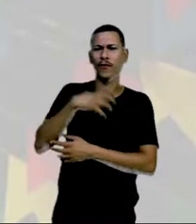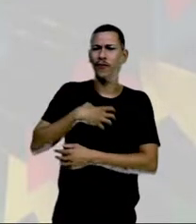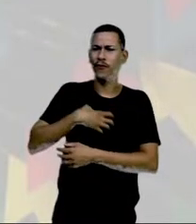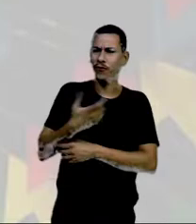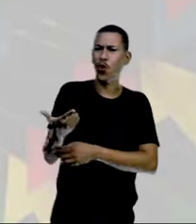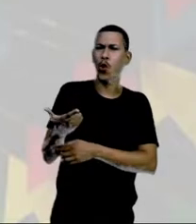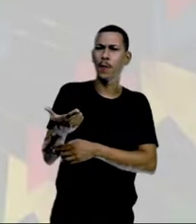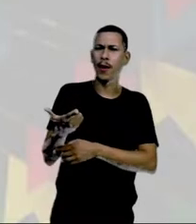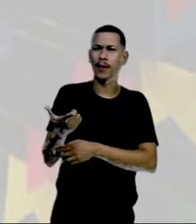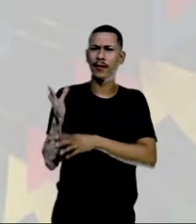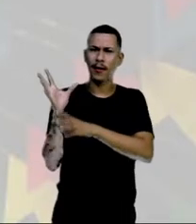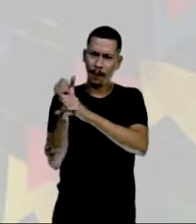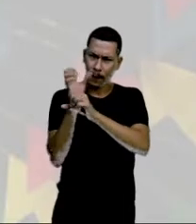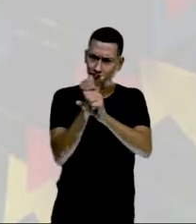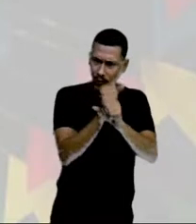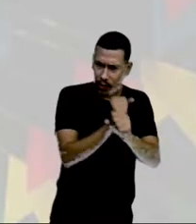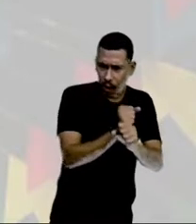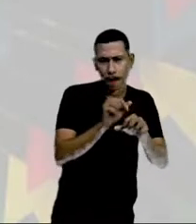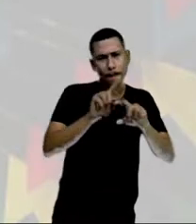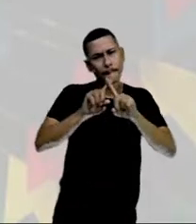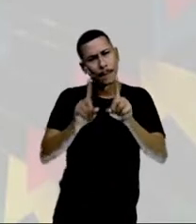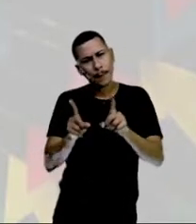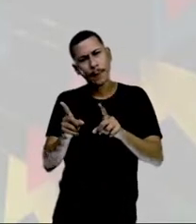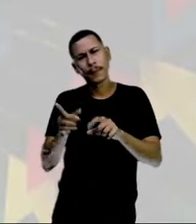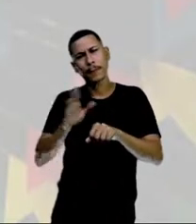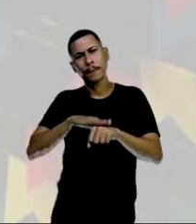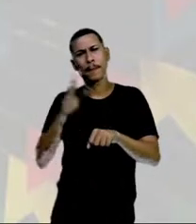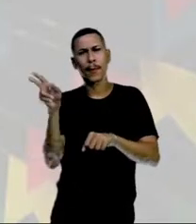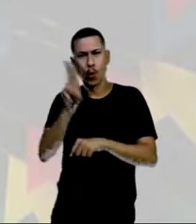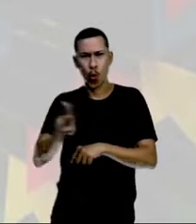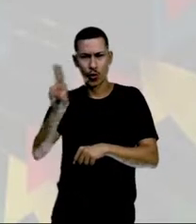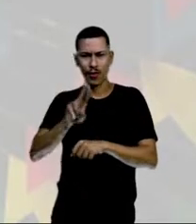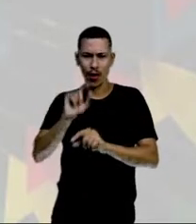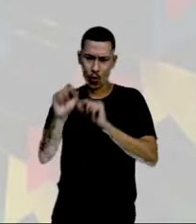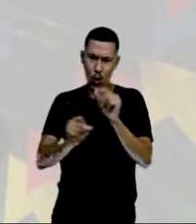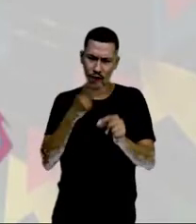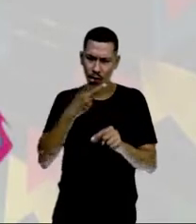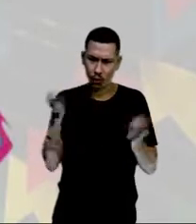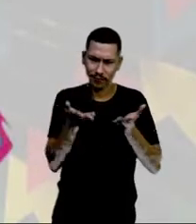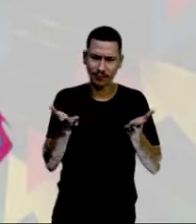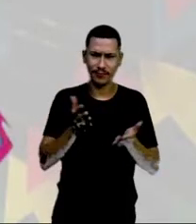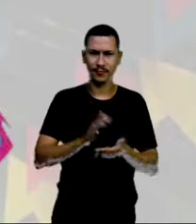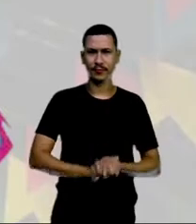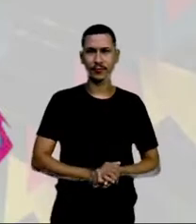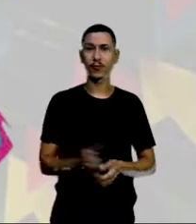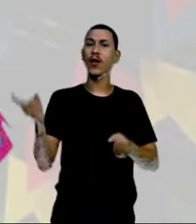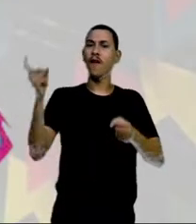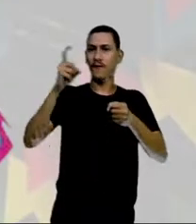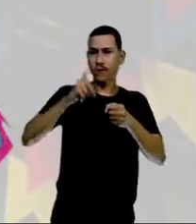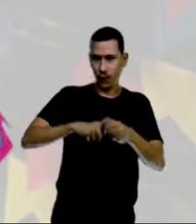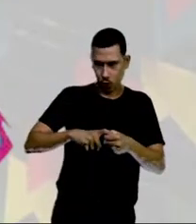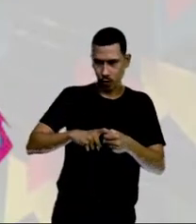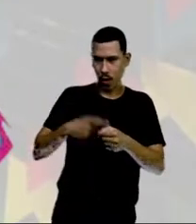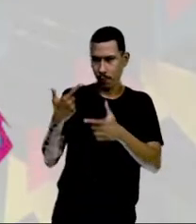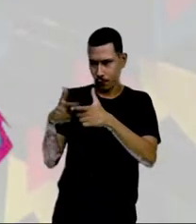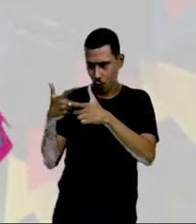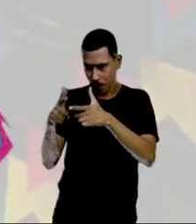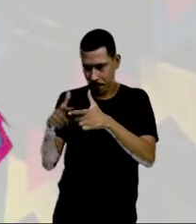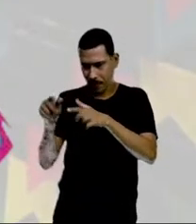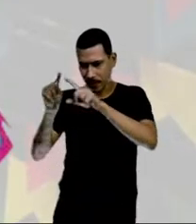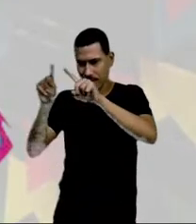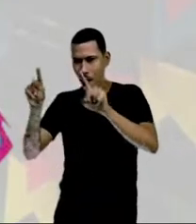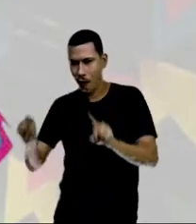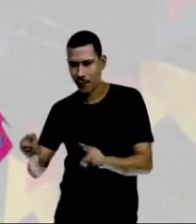medidas? Sim, existem. Mas as mais comuns da gente ver são essas, ok? Então, voltando aqui para o problema da